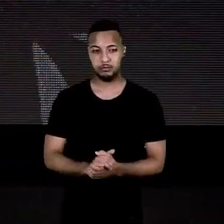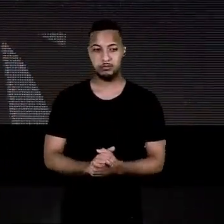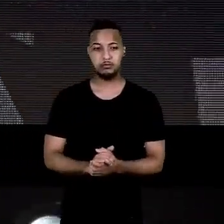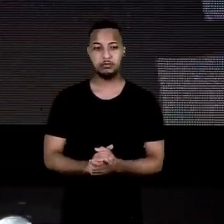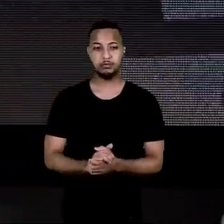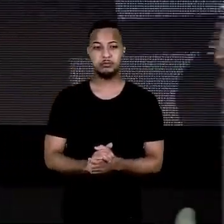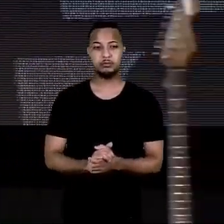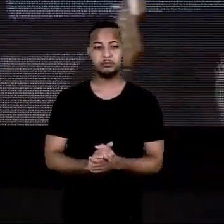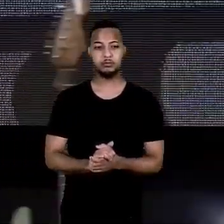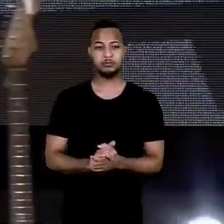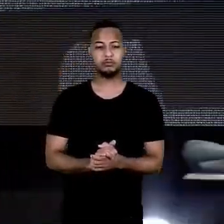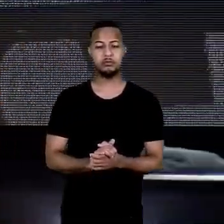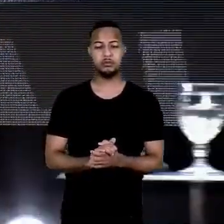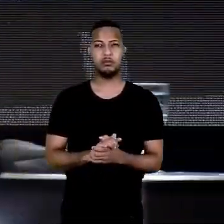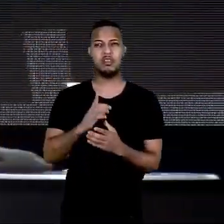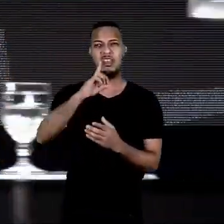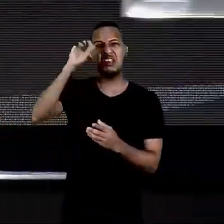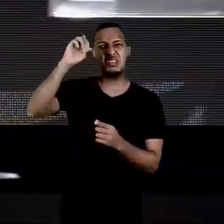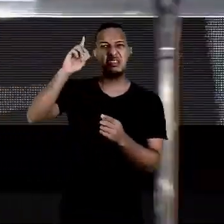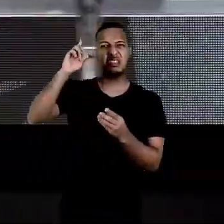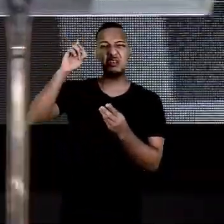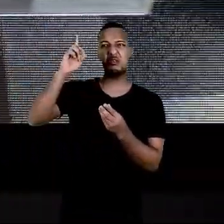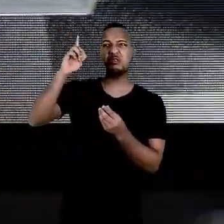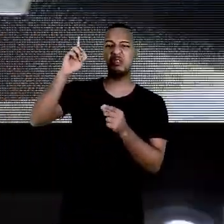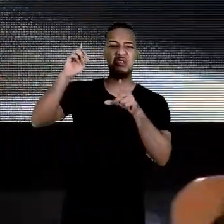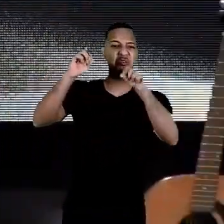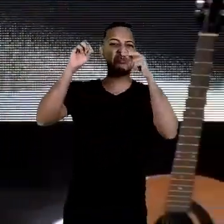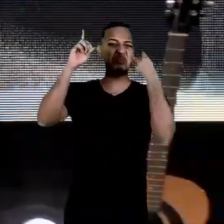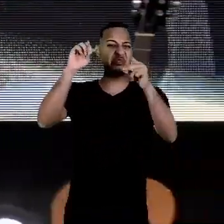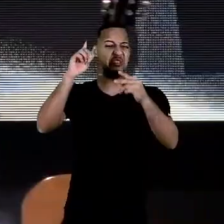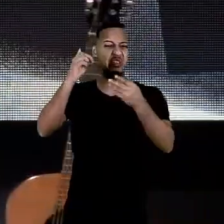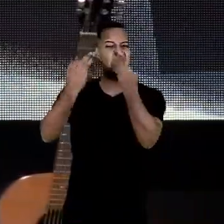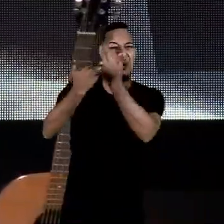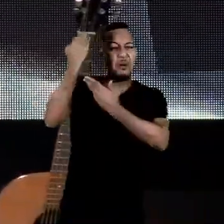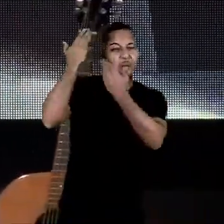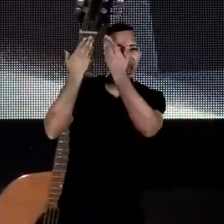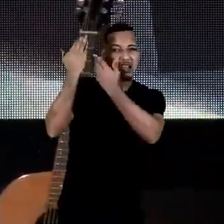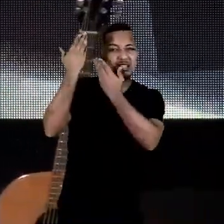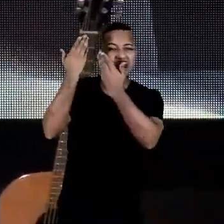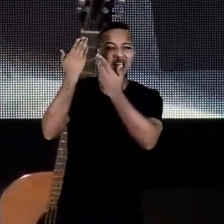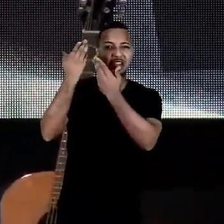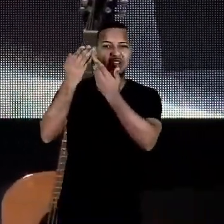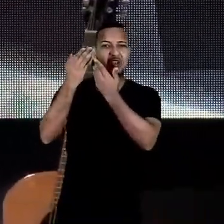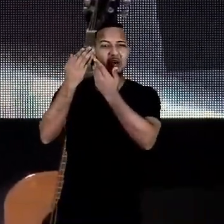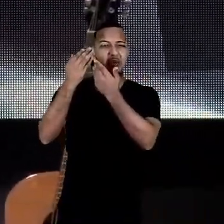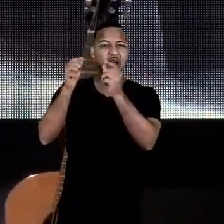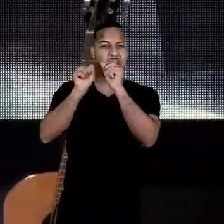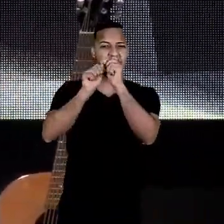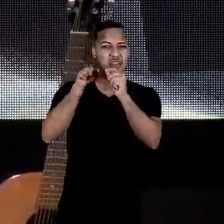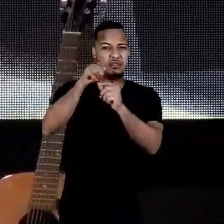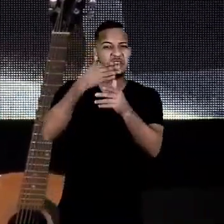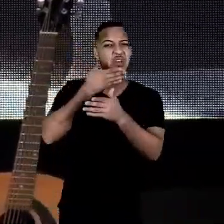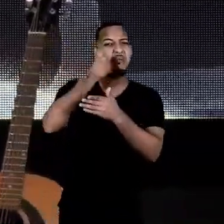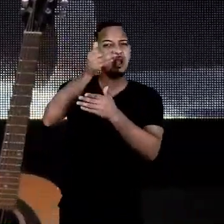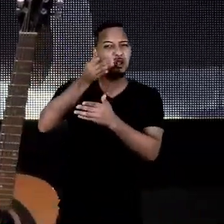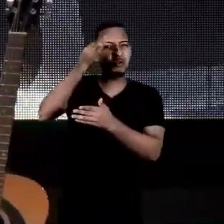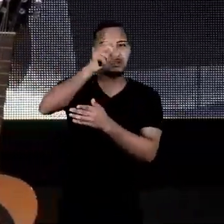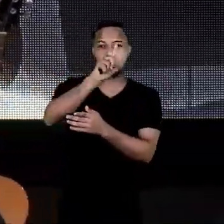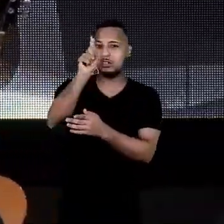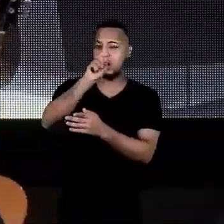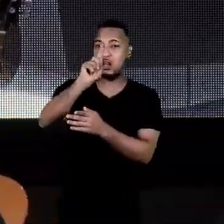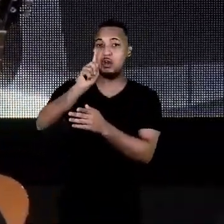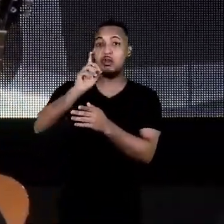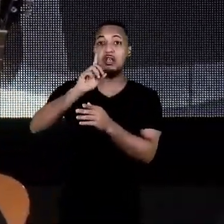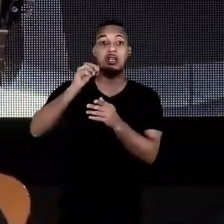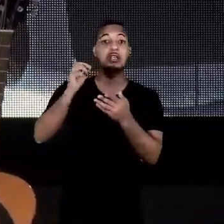Deus nunca vai pegar o passado para apresentar para você. Deus vai te mostrar que no presente, Ele vai te mostrar o futuro para que você se